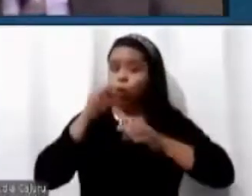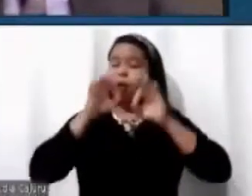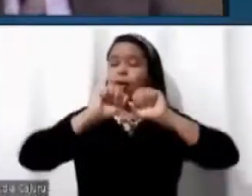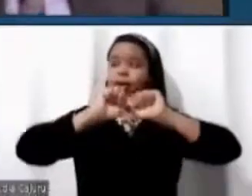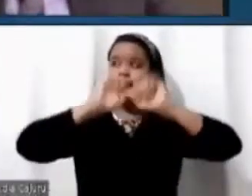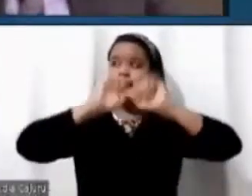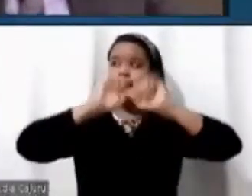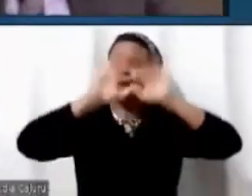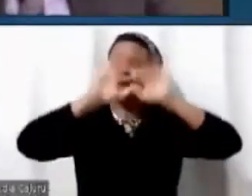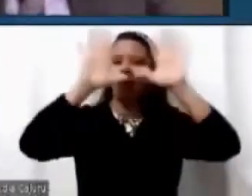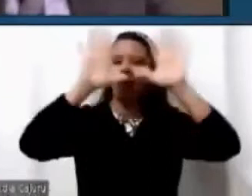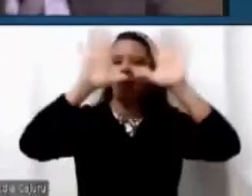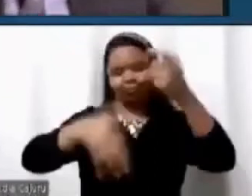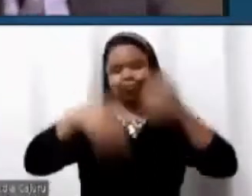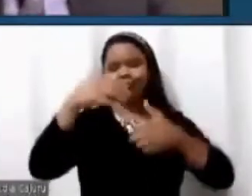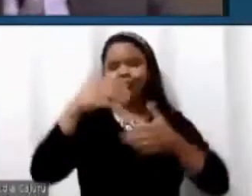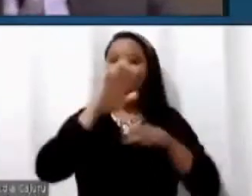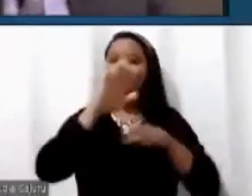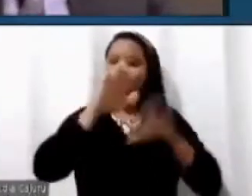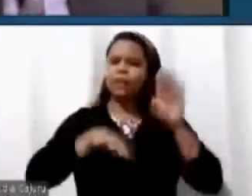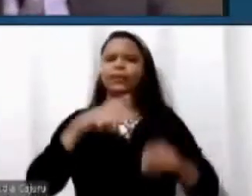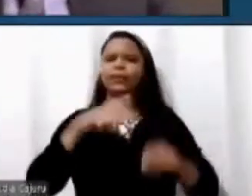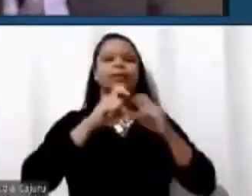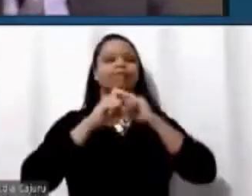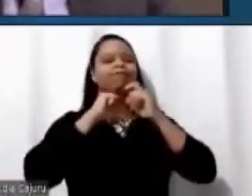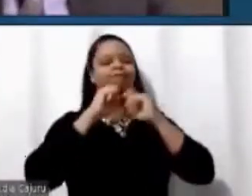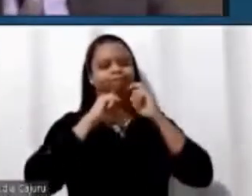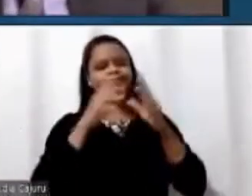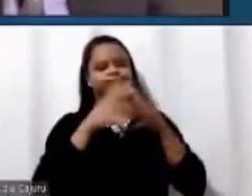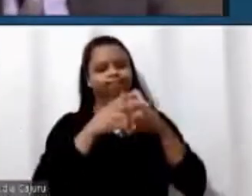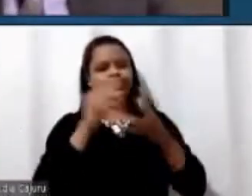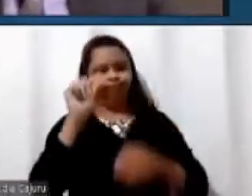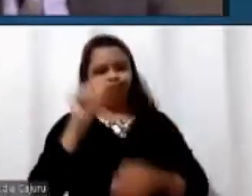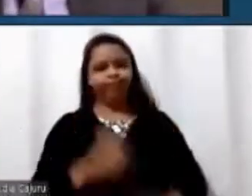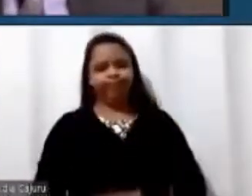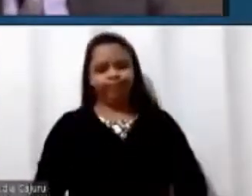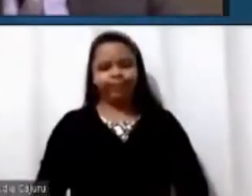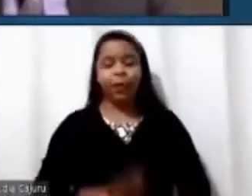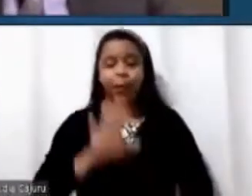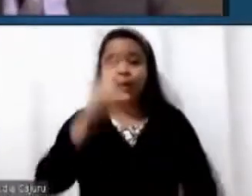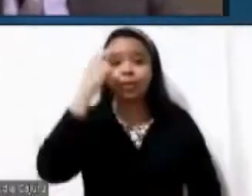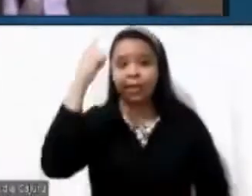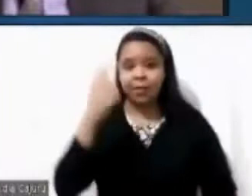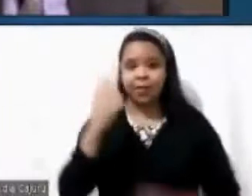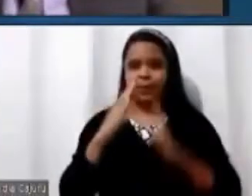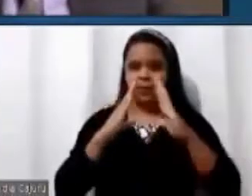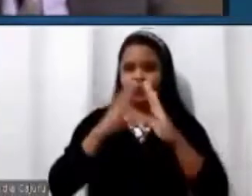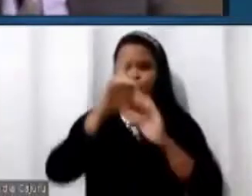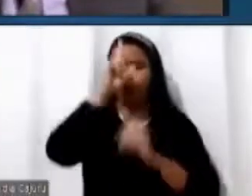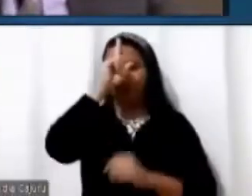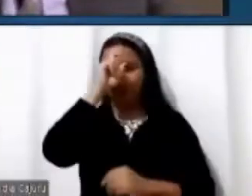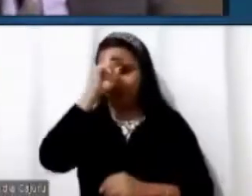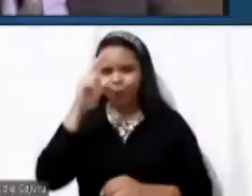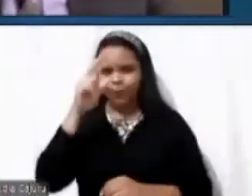jurisprudência. Ela ainda é dúbia em alguns aspectos. Na questão do prontuário médico, o que precisa pontuar é que o que é o prontuário médico?